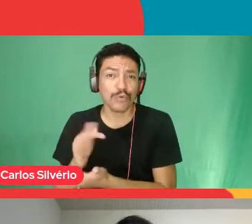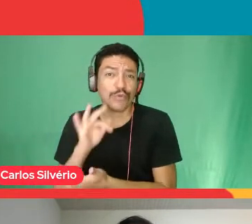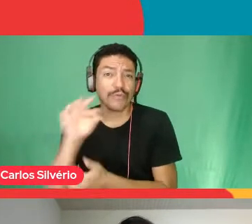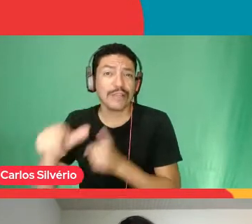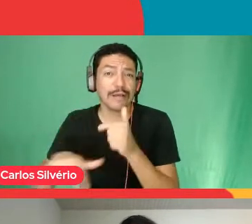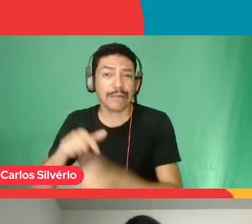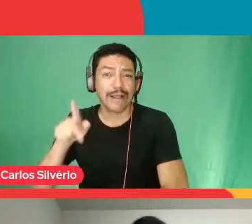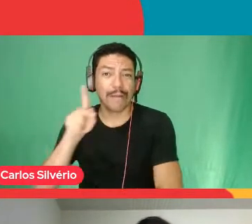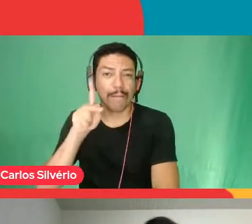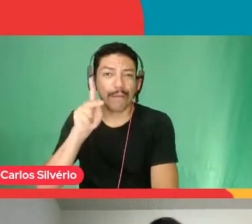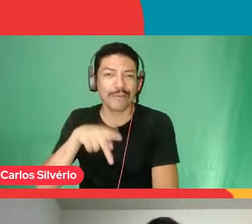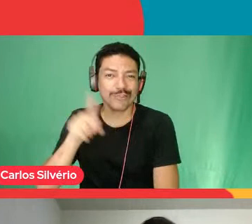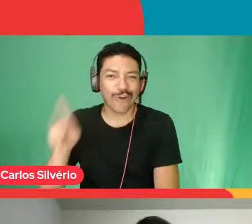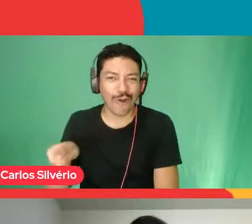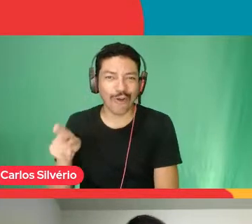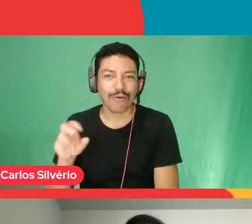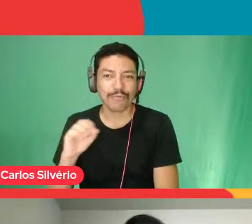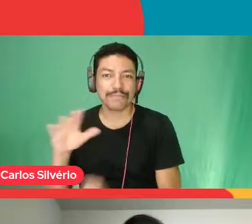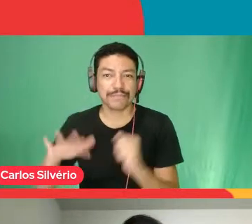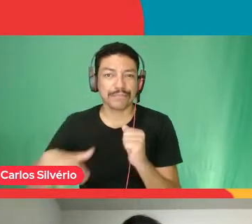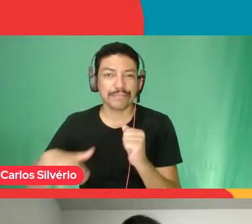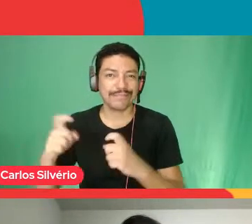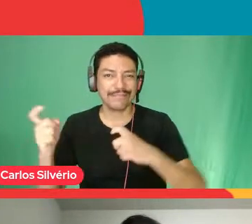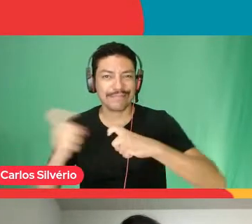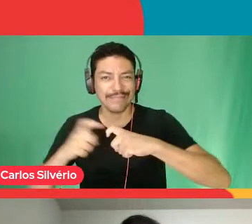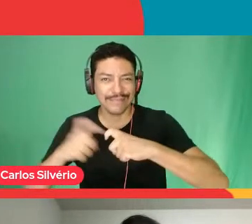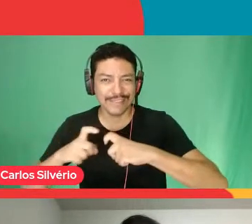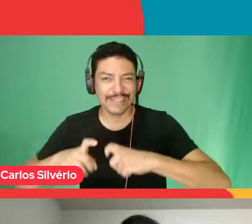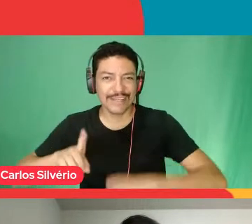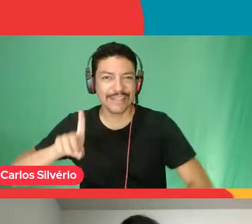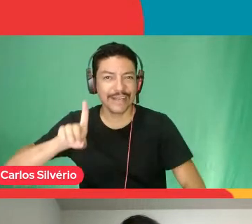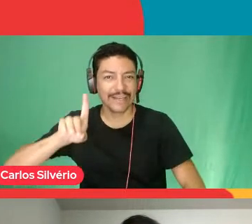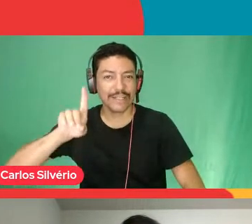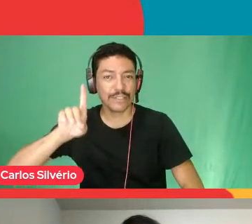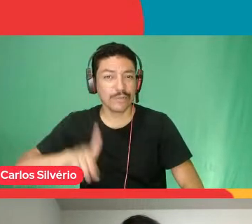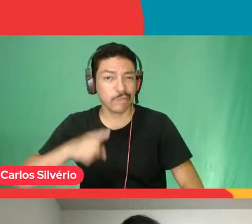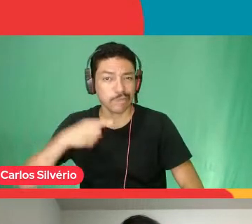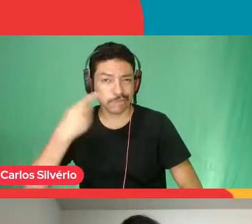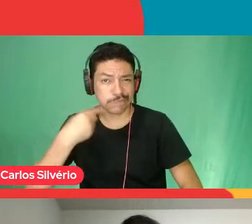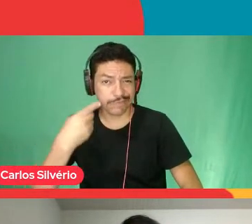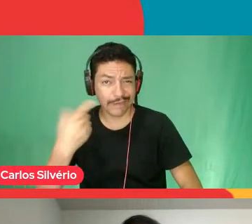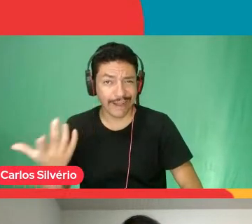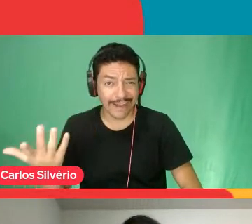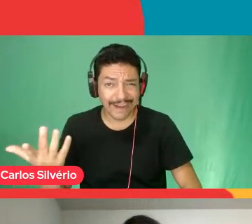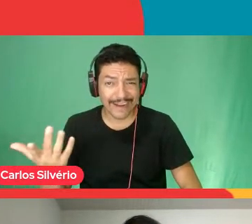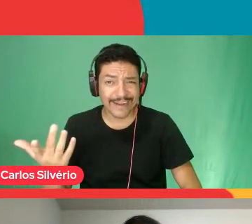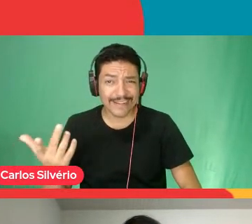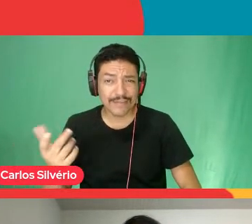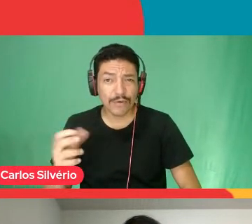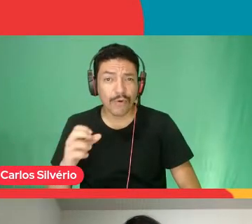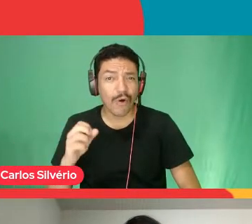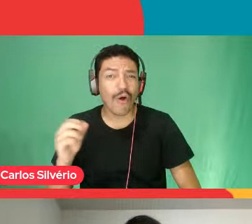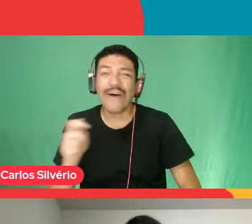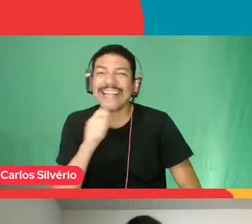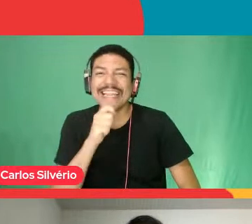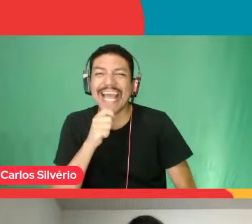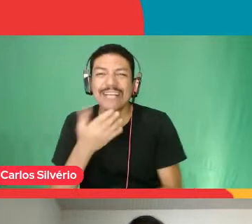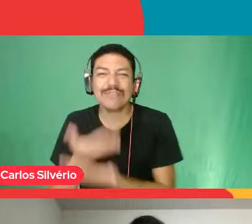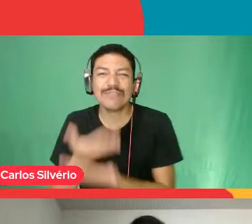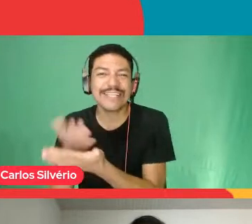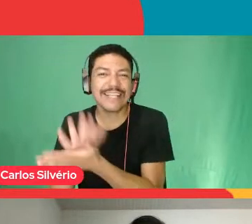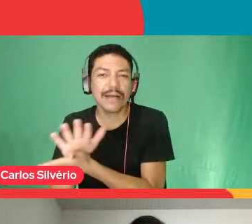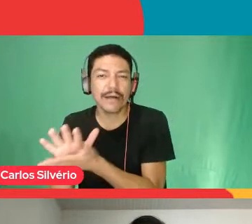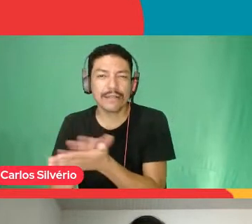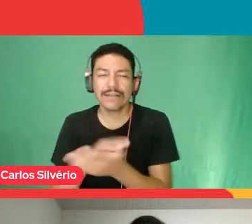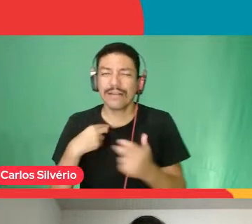ou trabalhar em áreas, né, de medicina, de direito, ou então as pessoas nem procuram estudar. E aquilo para mim sempre